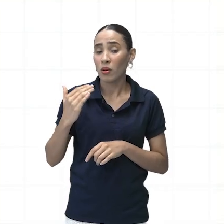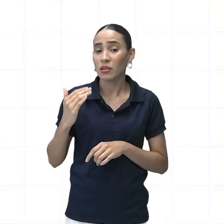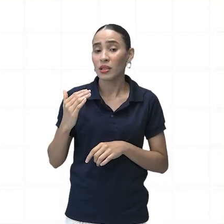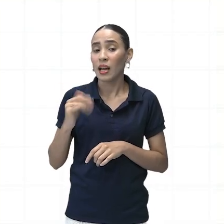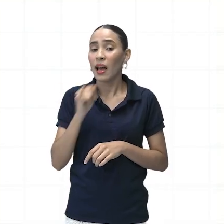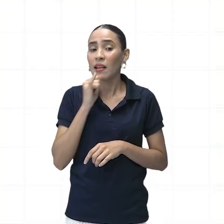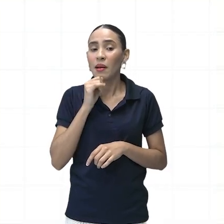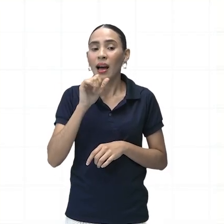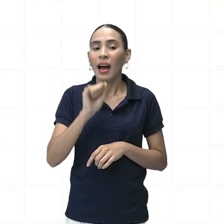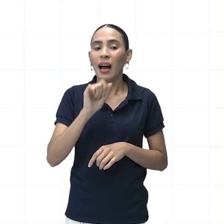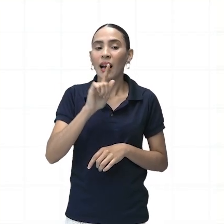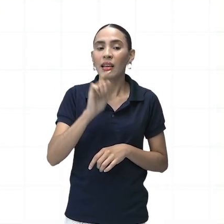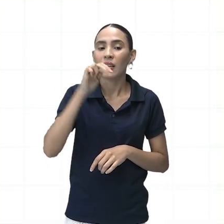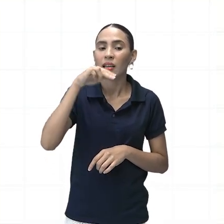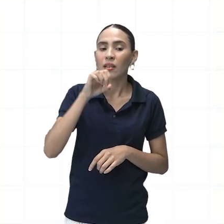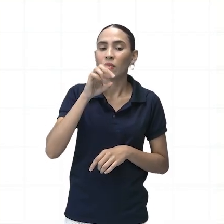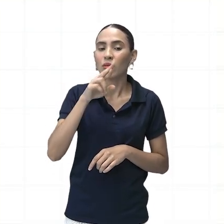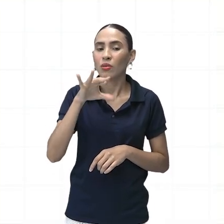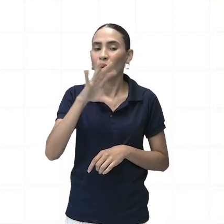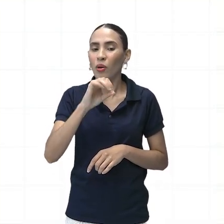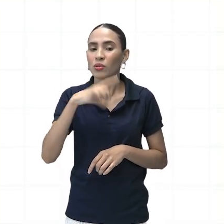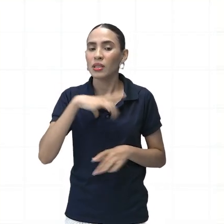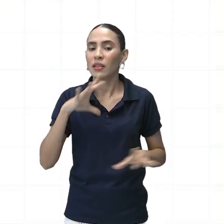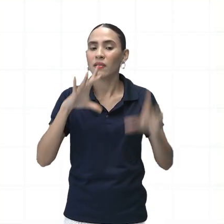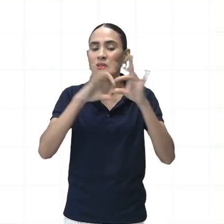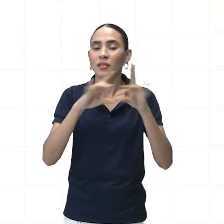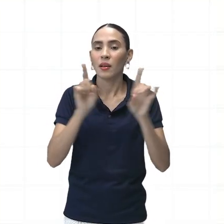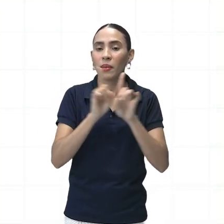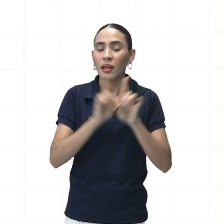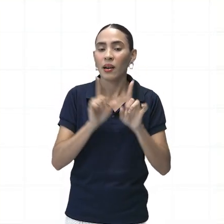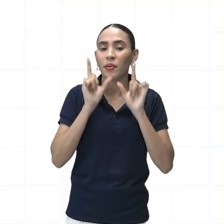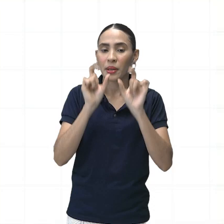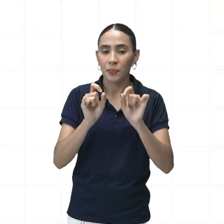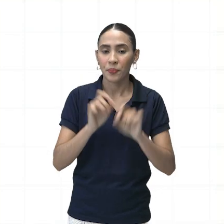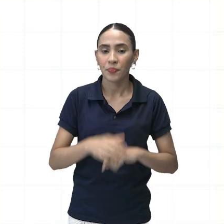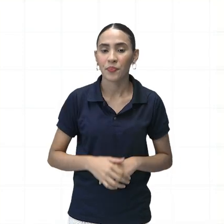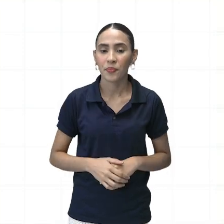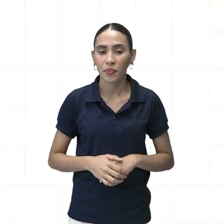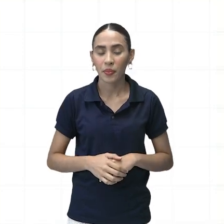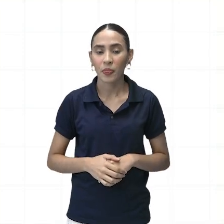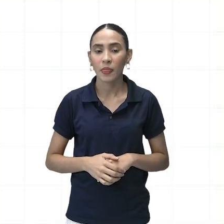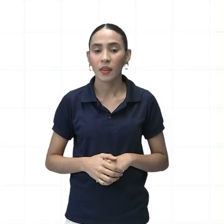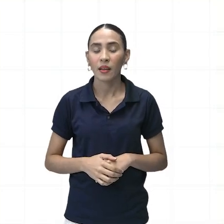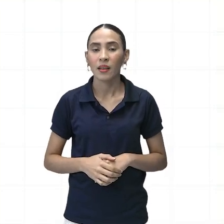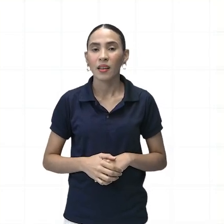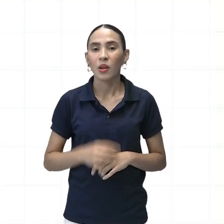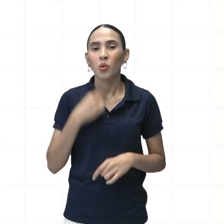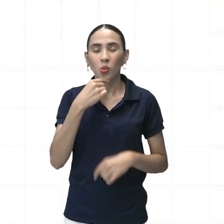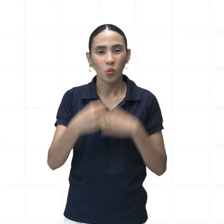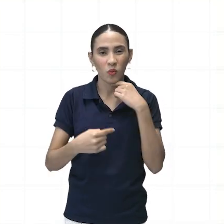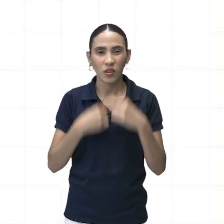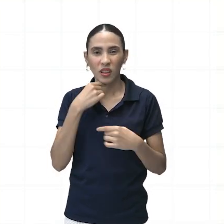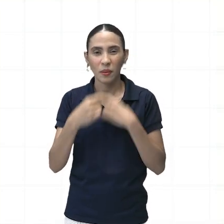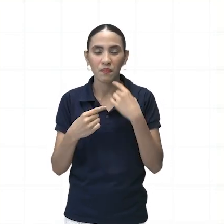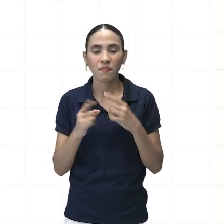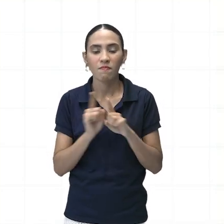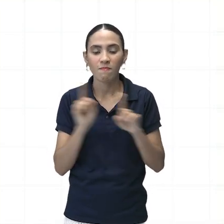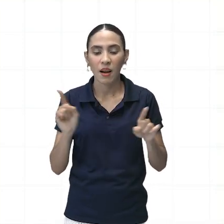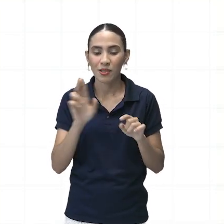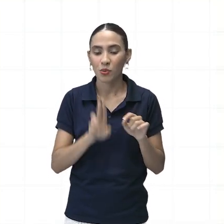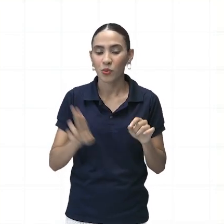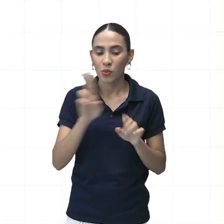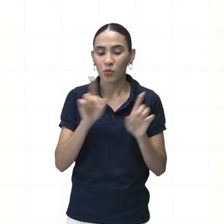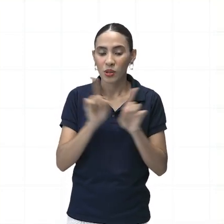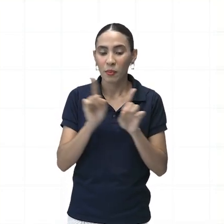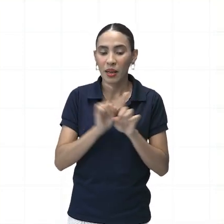que o agnosticismo ele está muito aportado nesse critério da dúvida, mas na